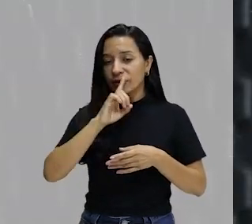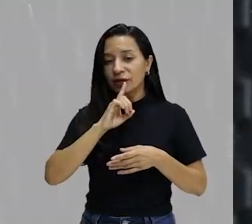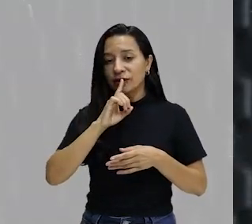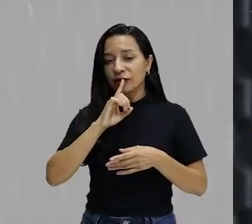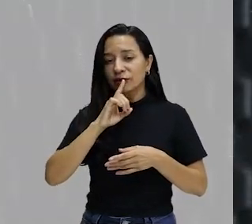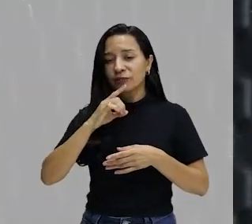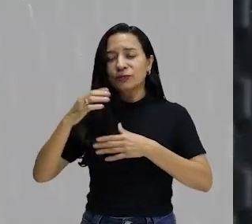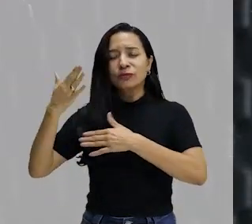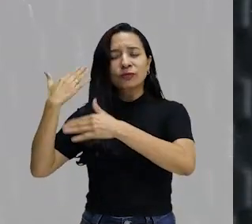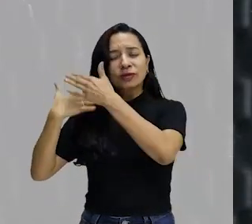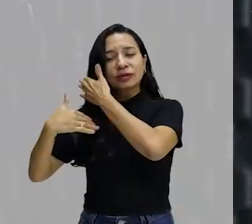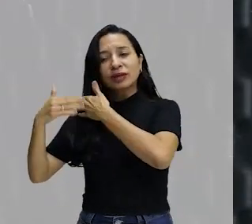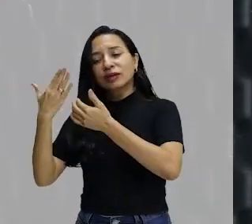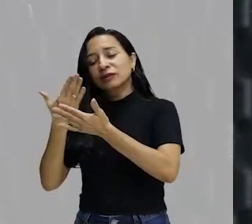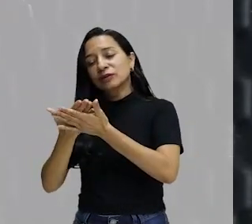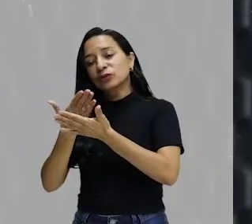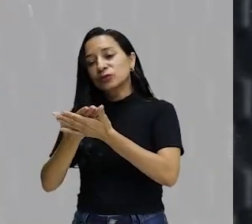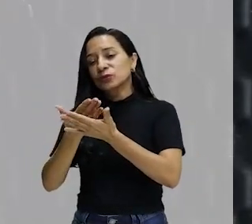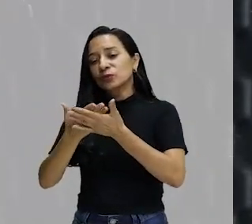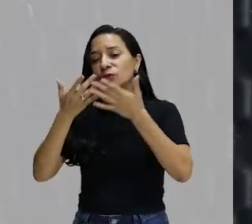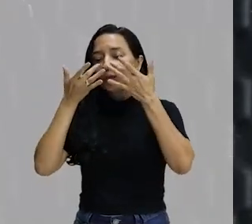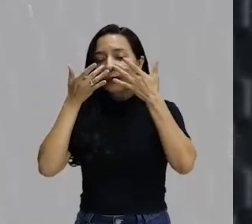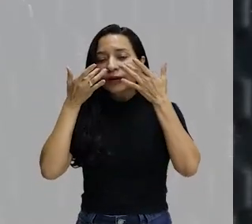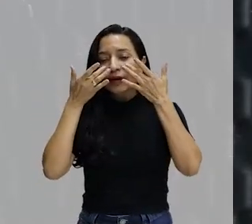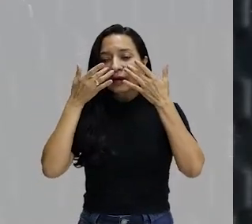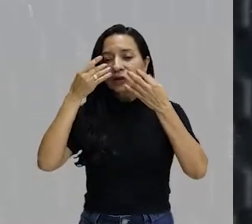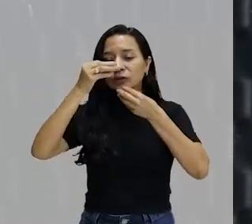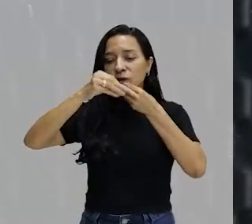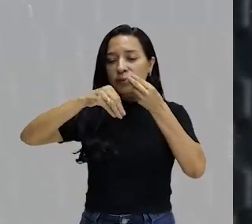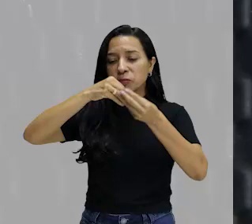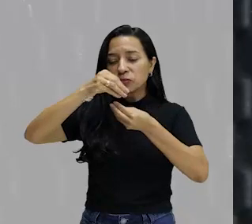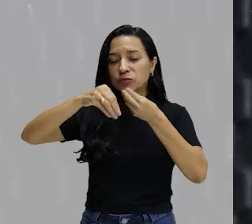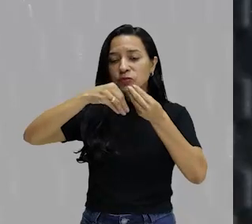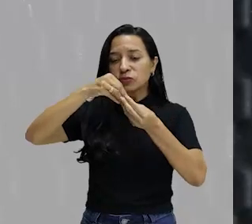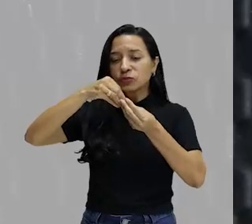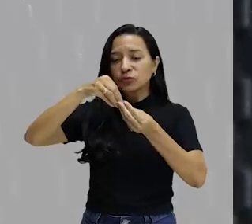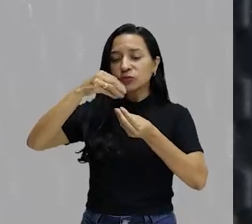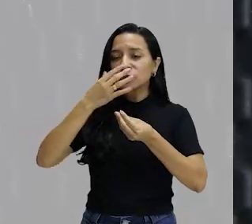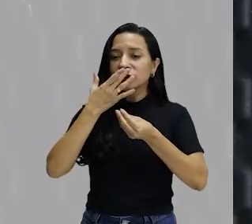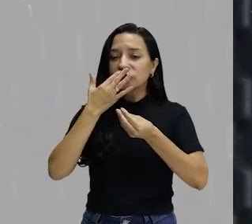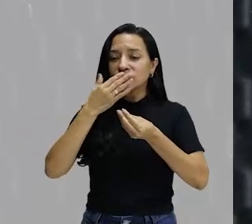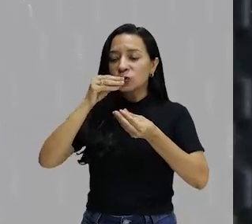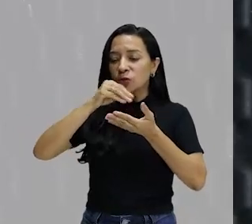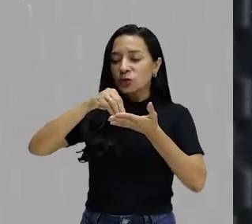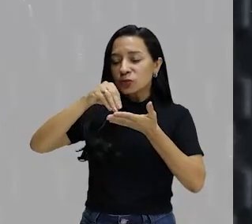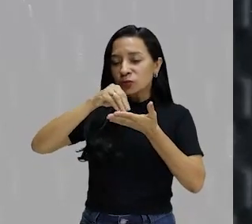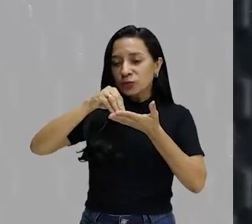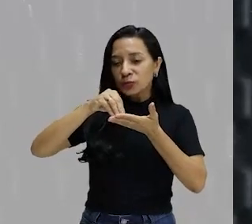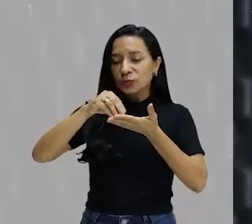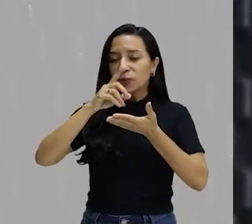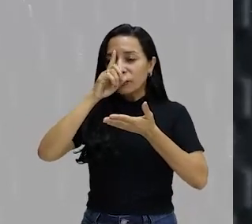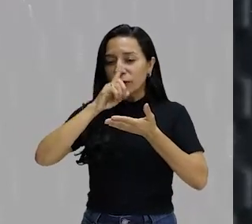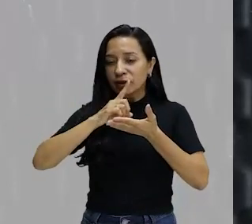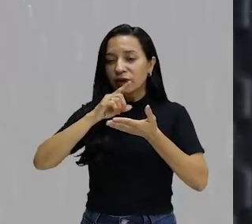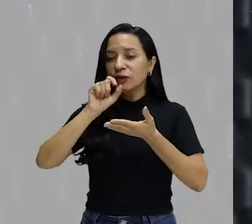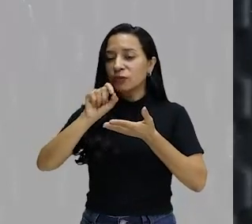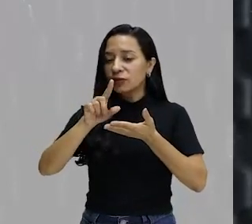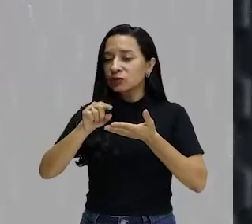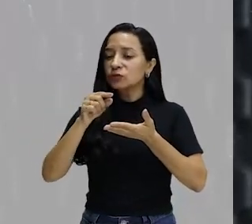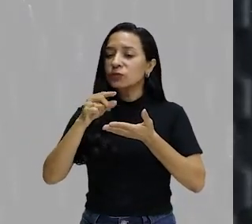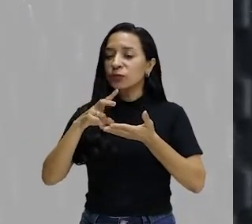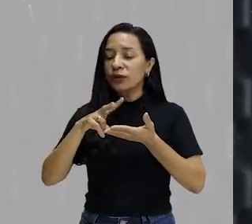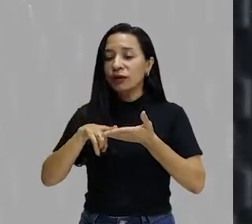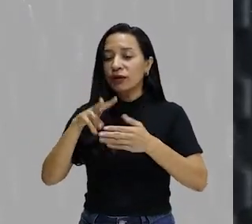sobre a mistura das cores, né? Você sabia lá que se misturar o amarelo com azul fica verde. Então, aqui na prática,